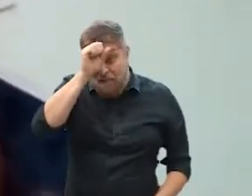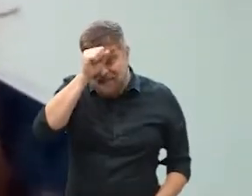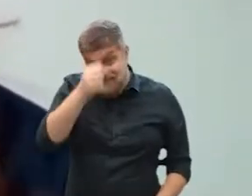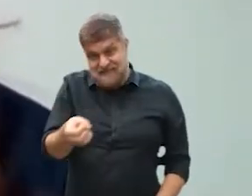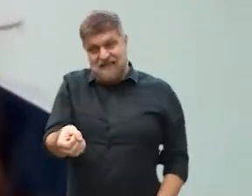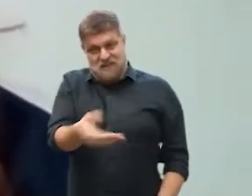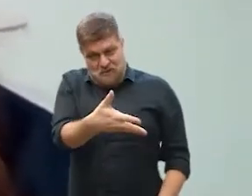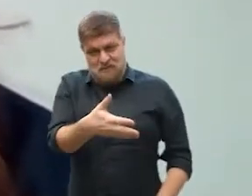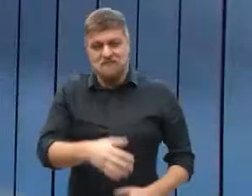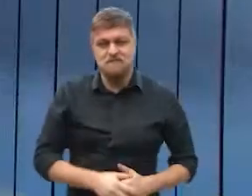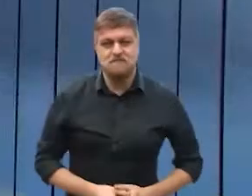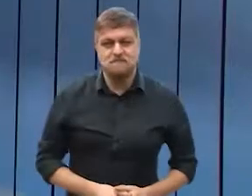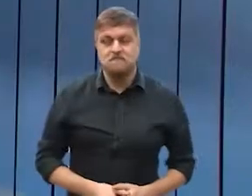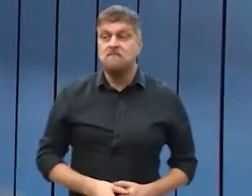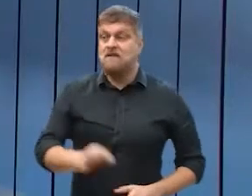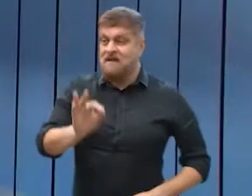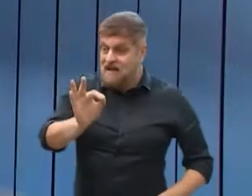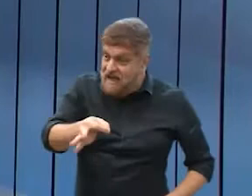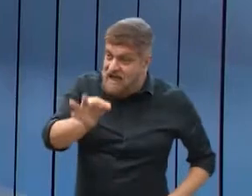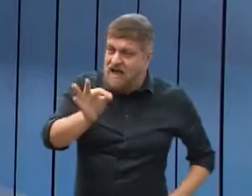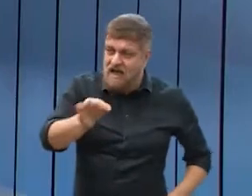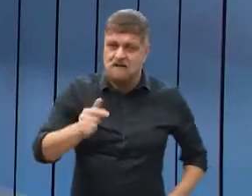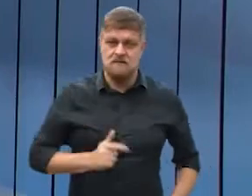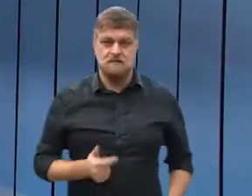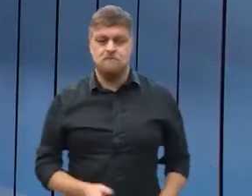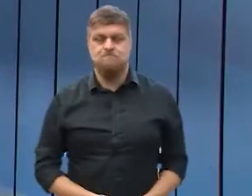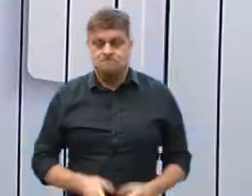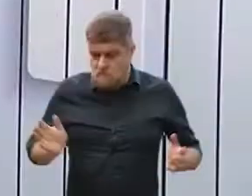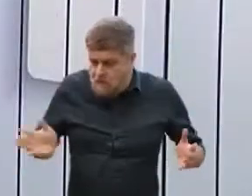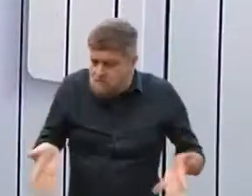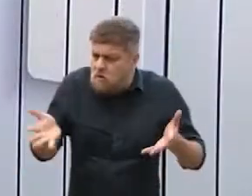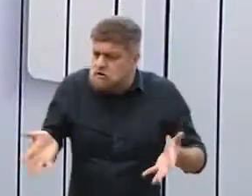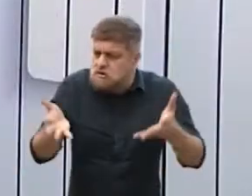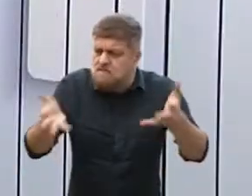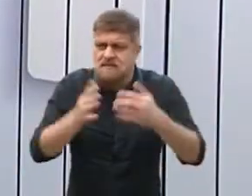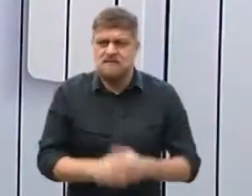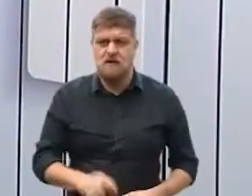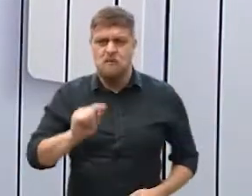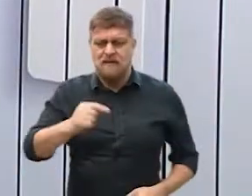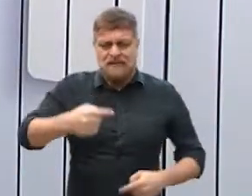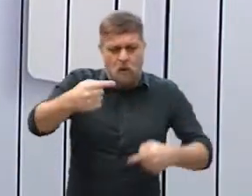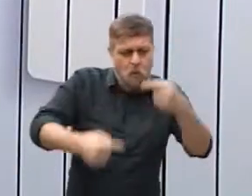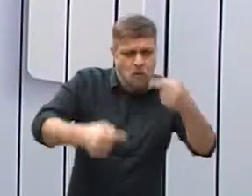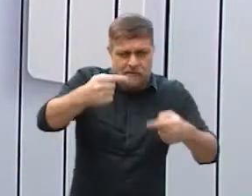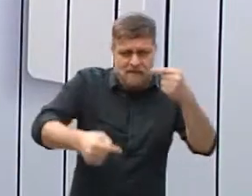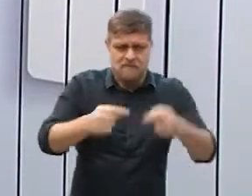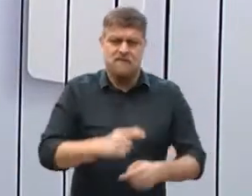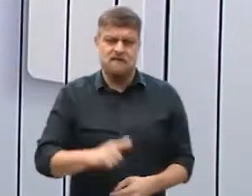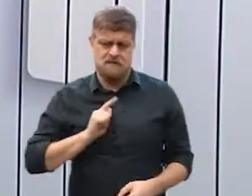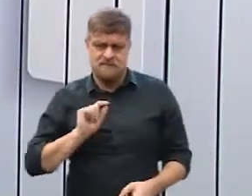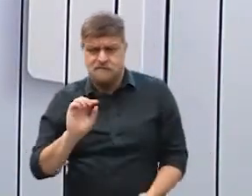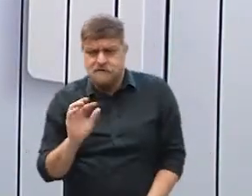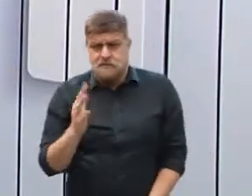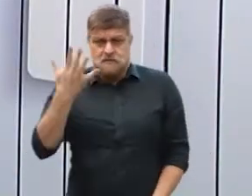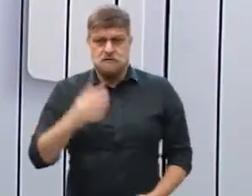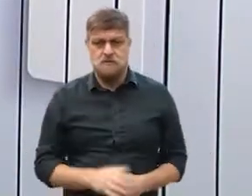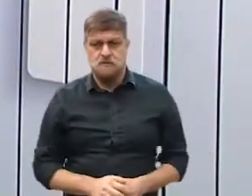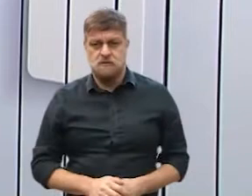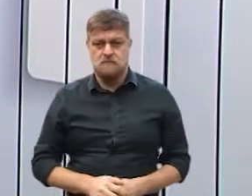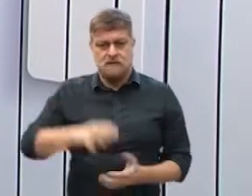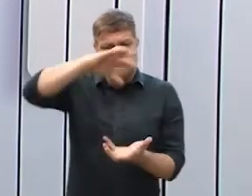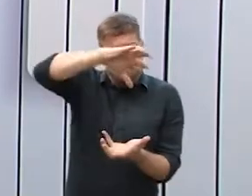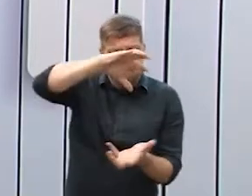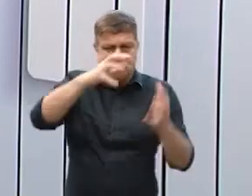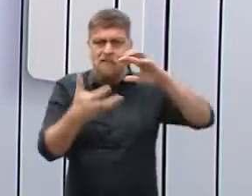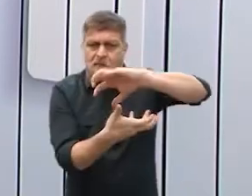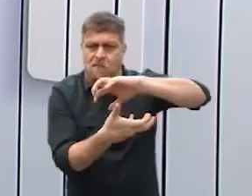aprendizado. Ah, com certeza. E olha só, a motivação, Carolina, do grande debate que se estabeleceu, né, para a reforma do